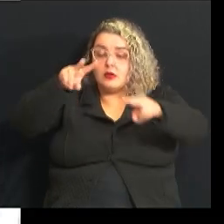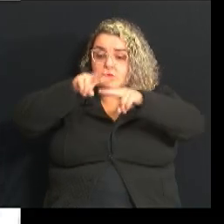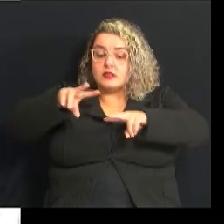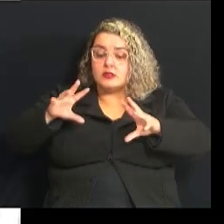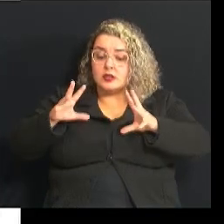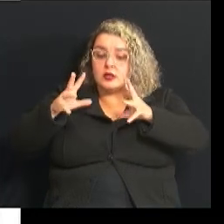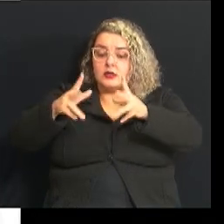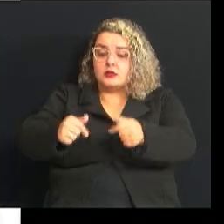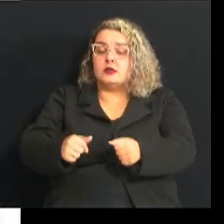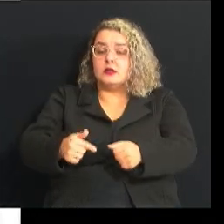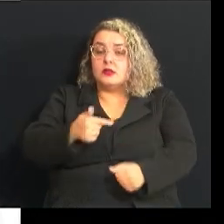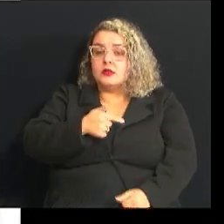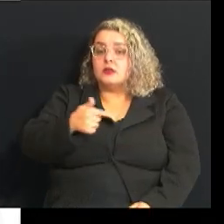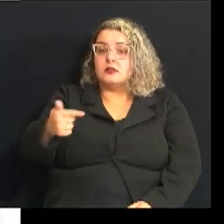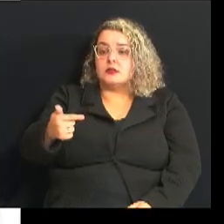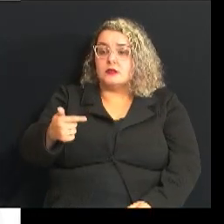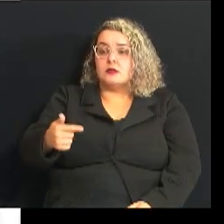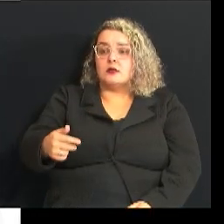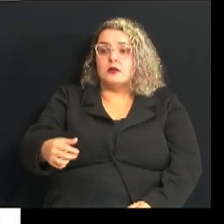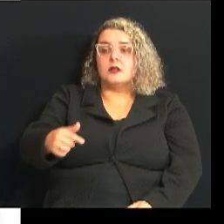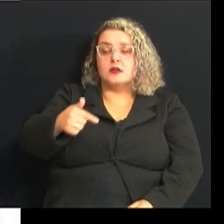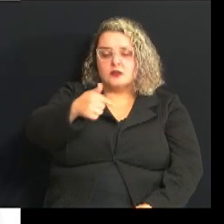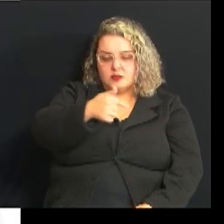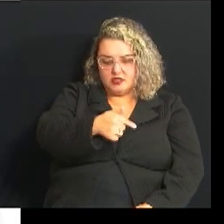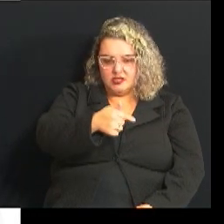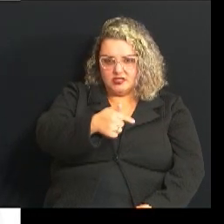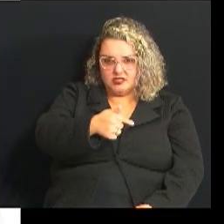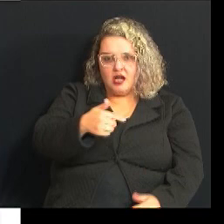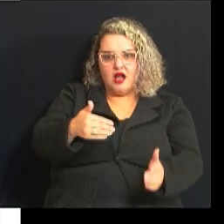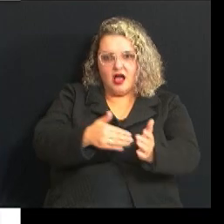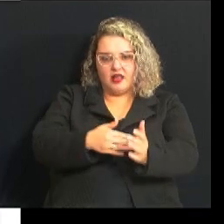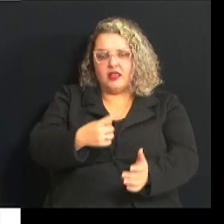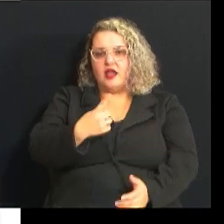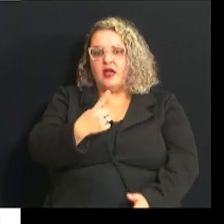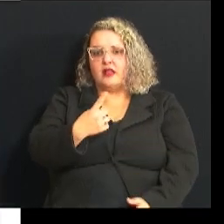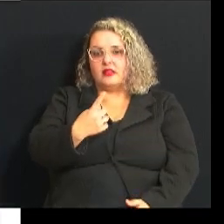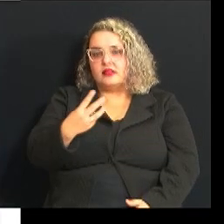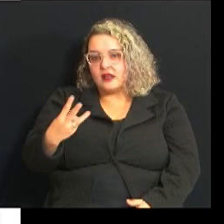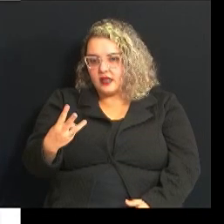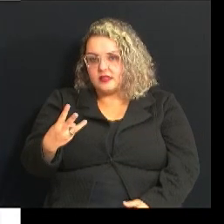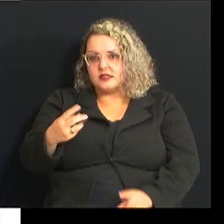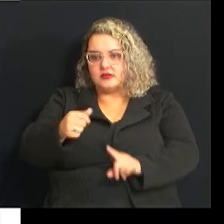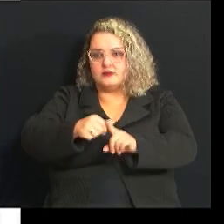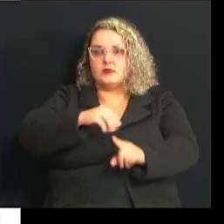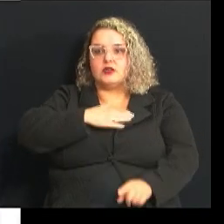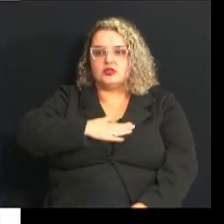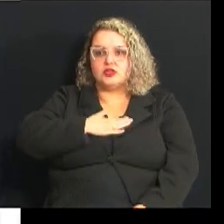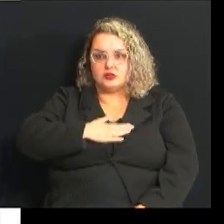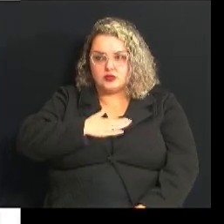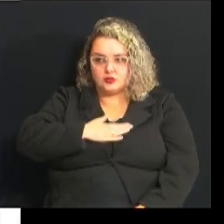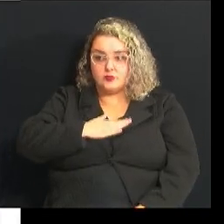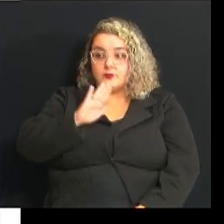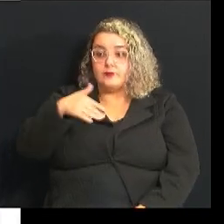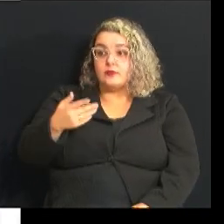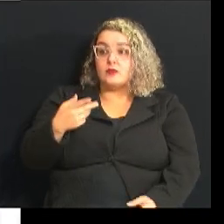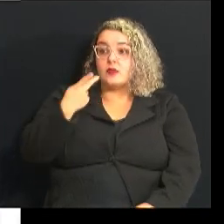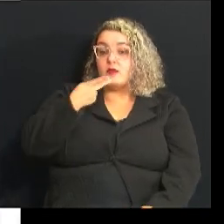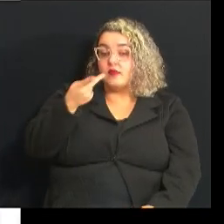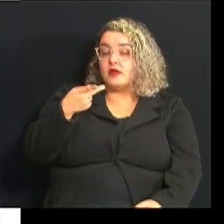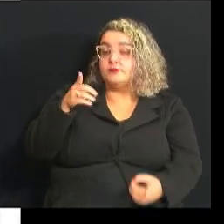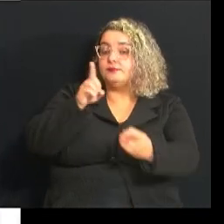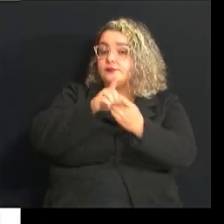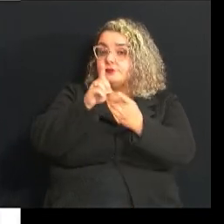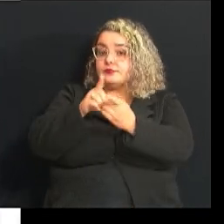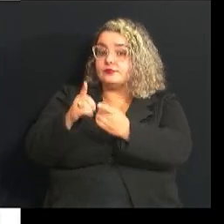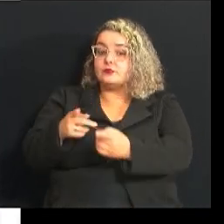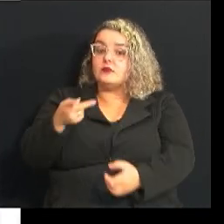na semana que vai de 7 a 13 de agosto, quando a gente fala em atendimento. A gente falava nas